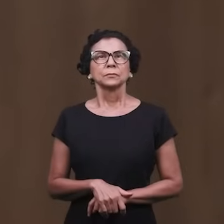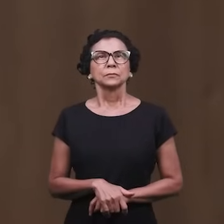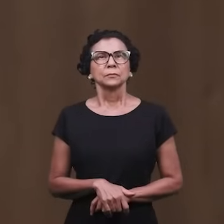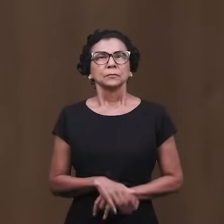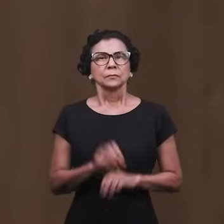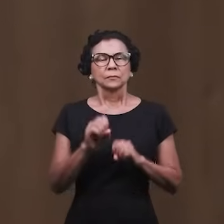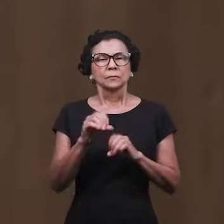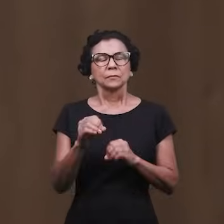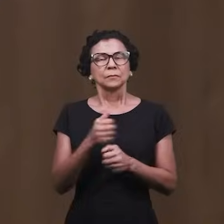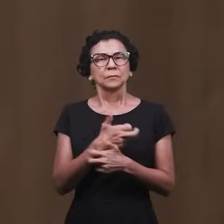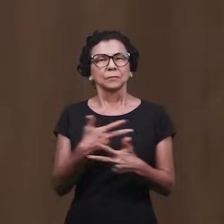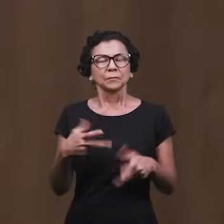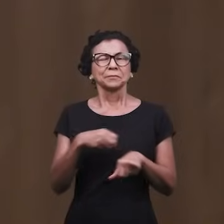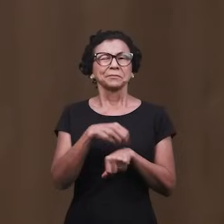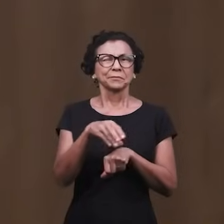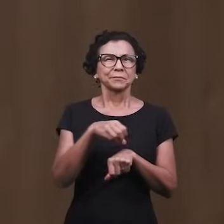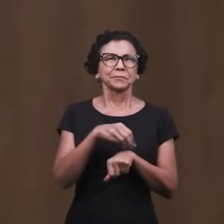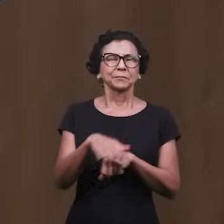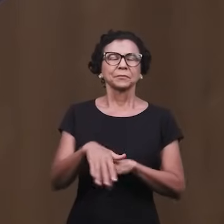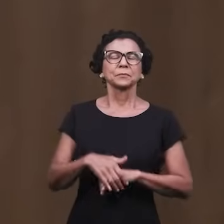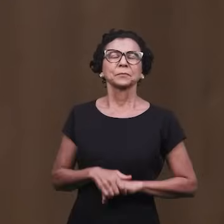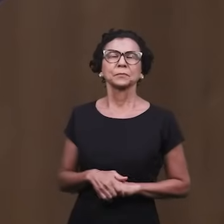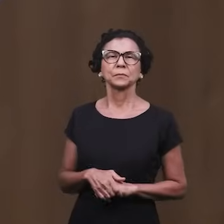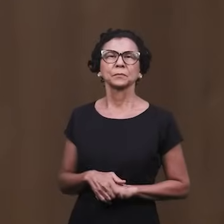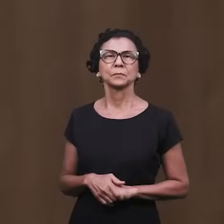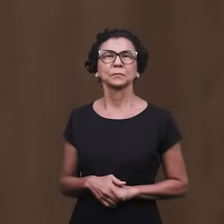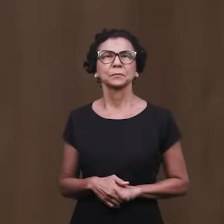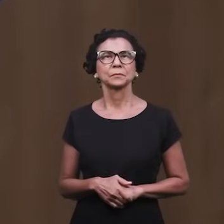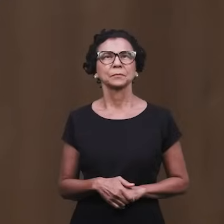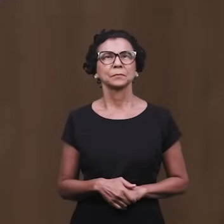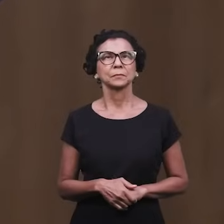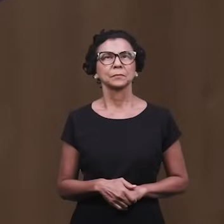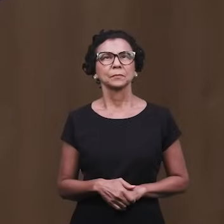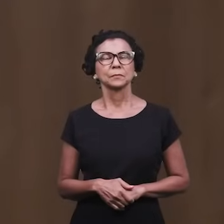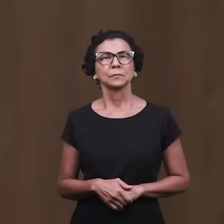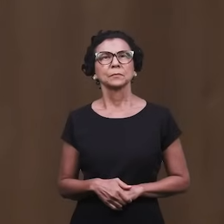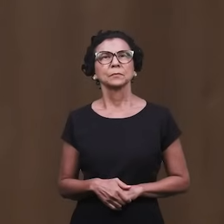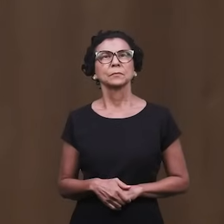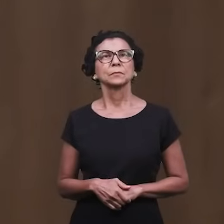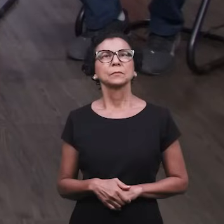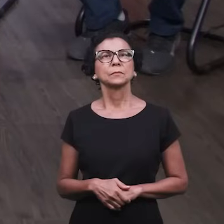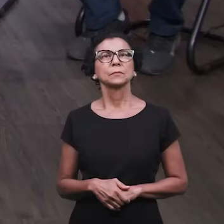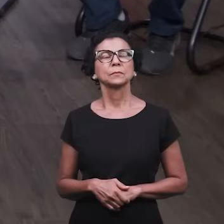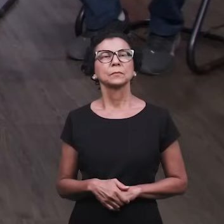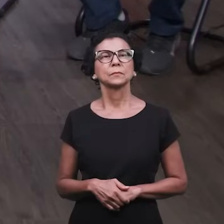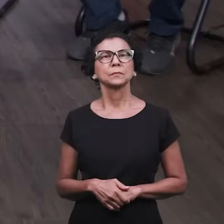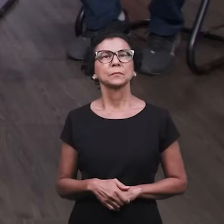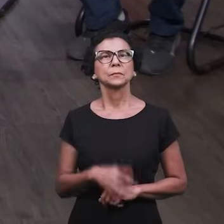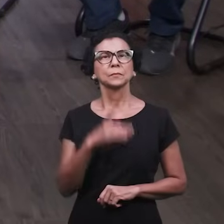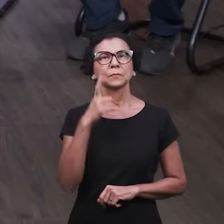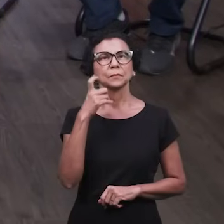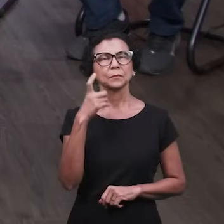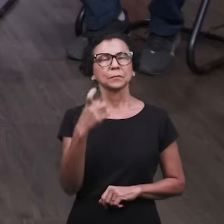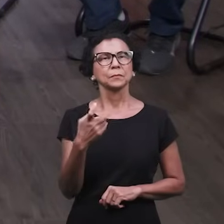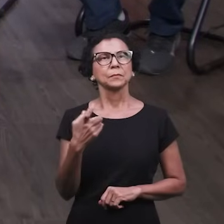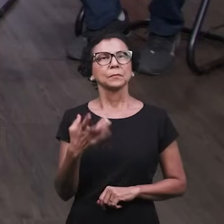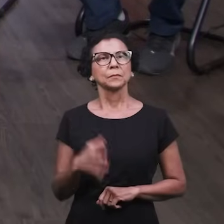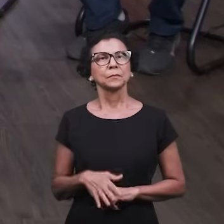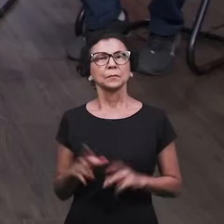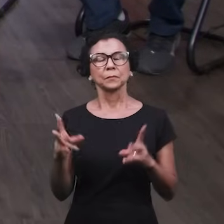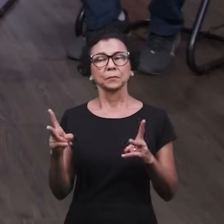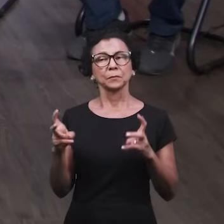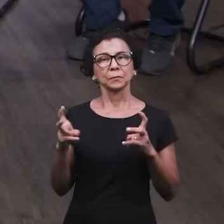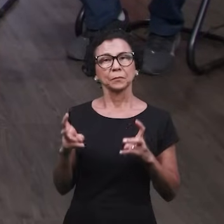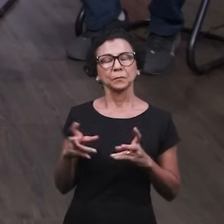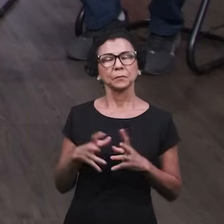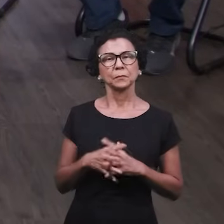ensinando algumas coisas. Bela Viant. Isso, Viant. Isso aí. Uma coisa que é muito interessante também,